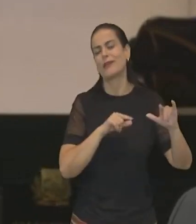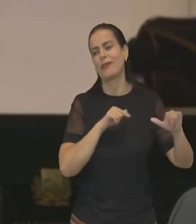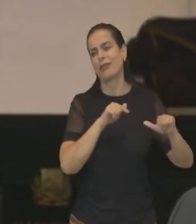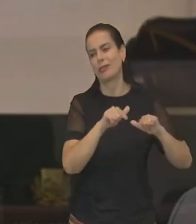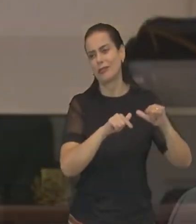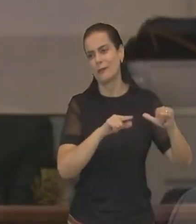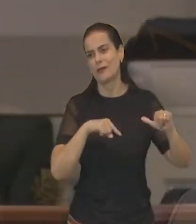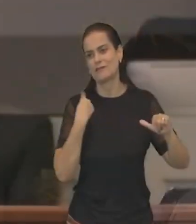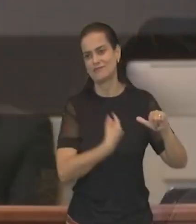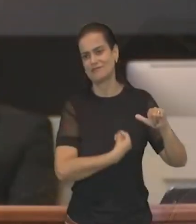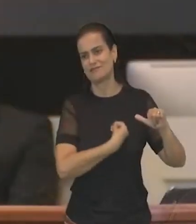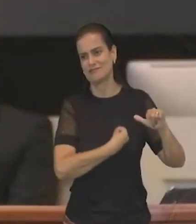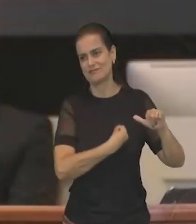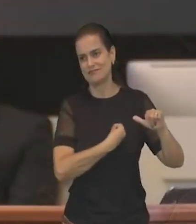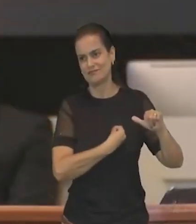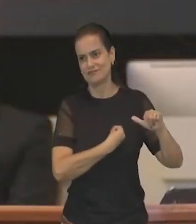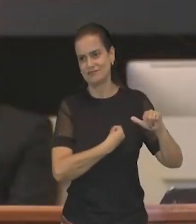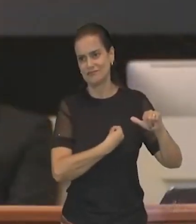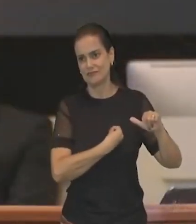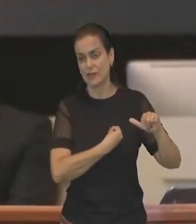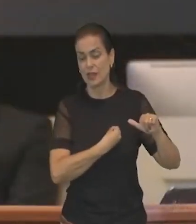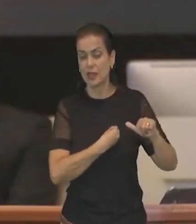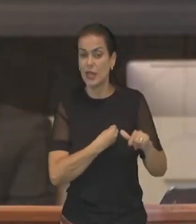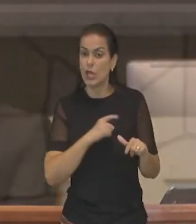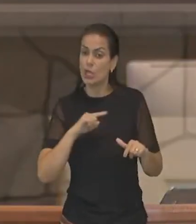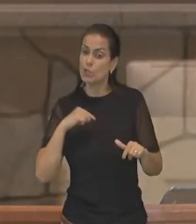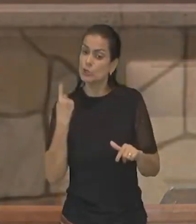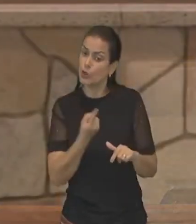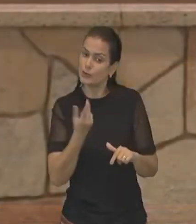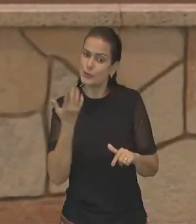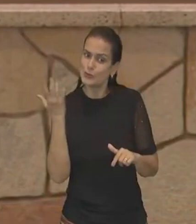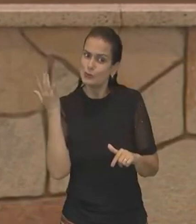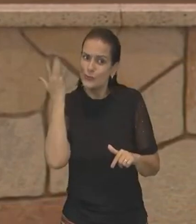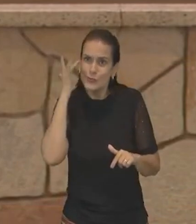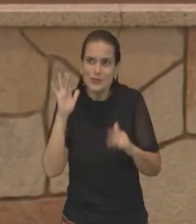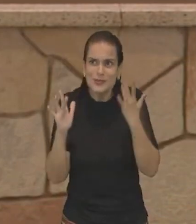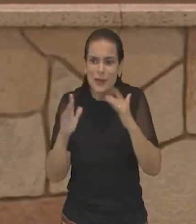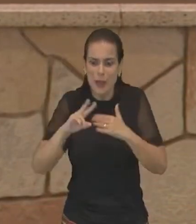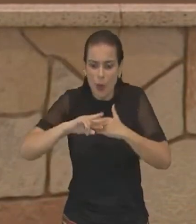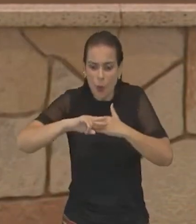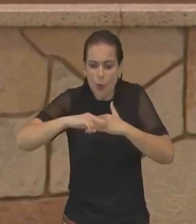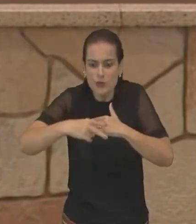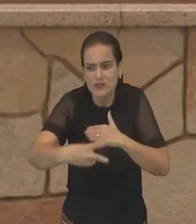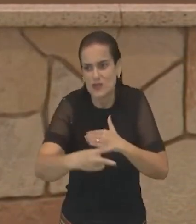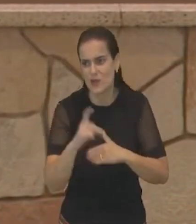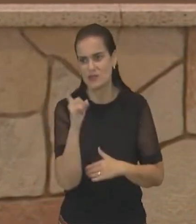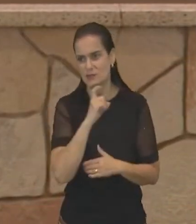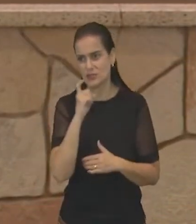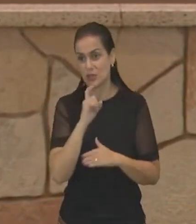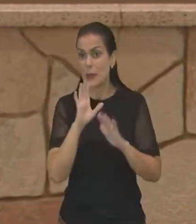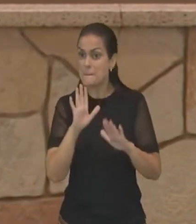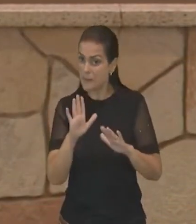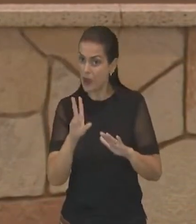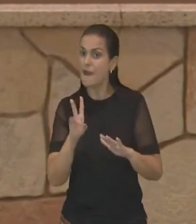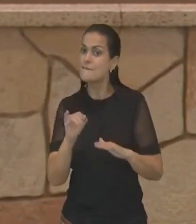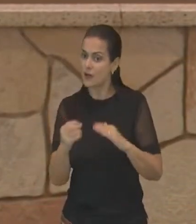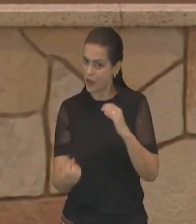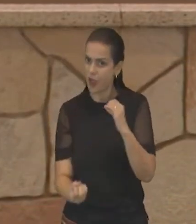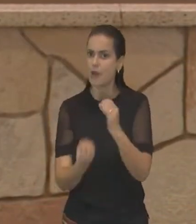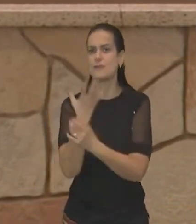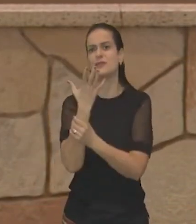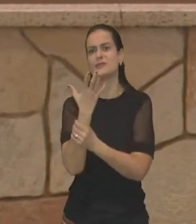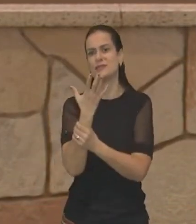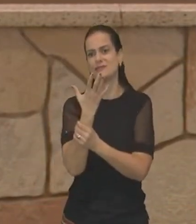consequências da mentira de imediato, mas mais cedo ou mais tarde, elas aparecerão, porque mentira